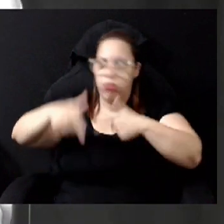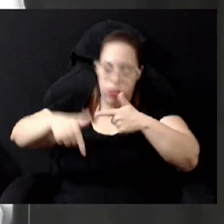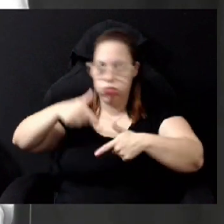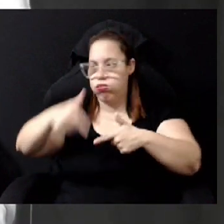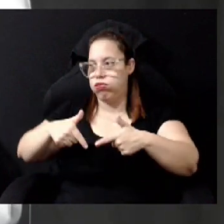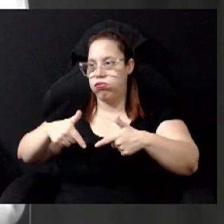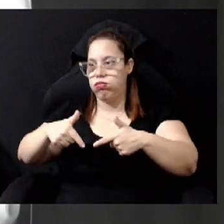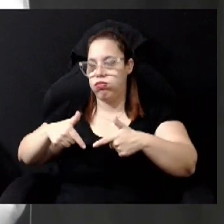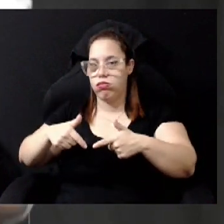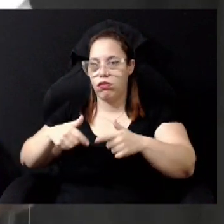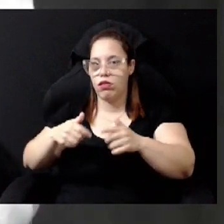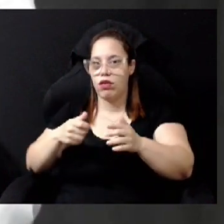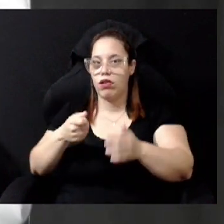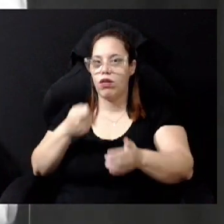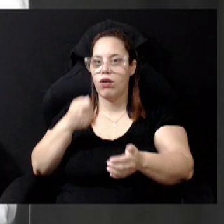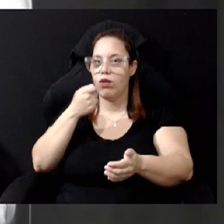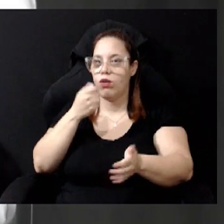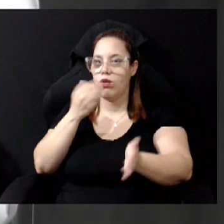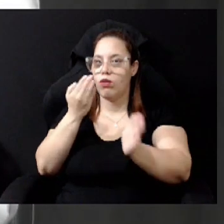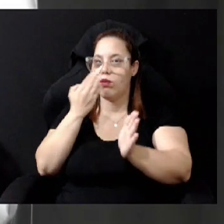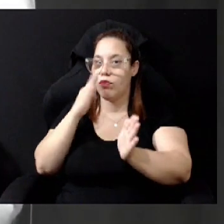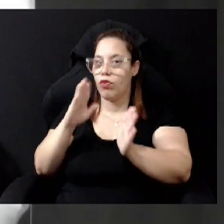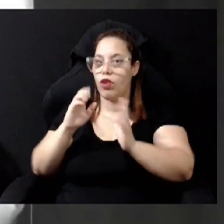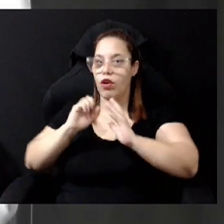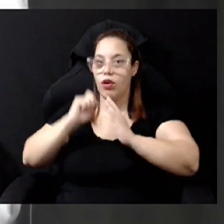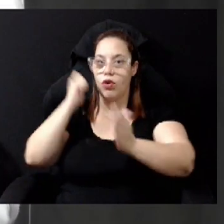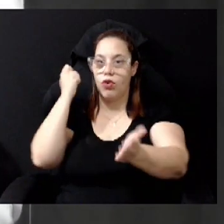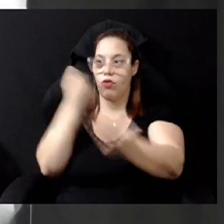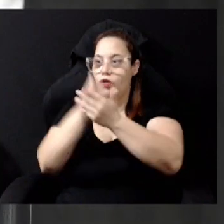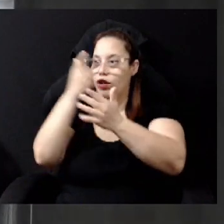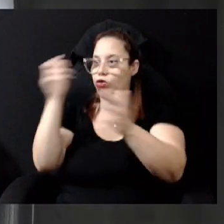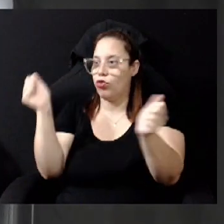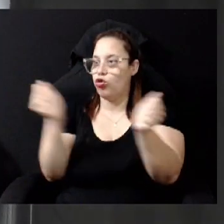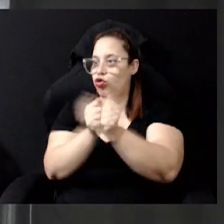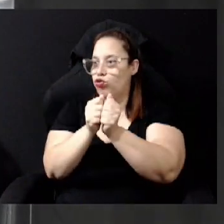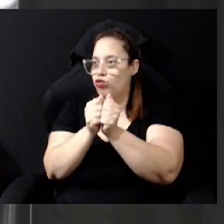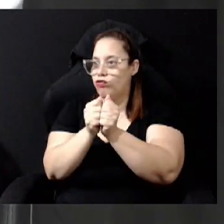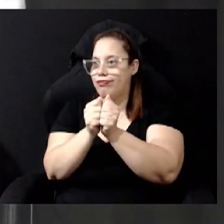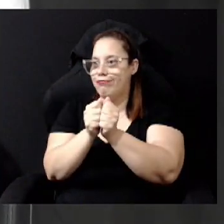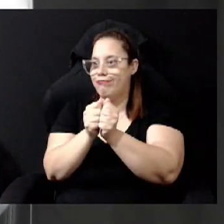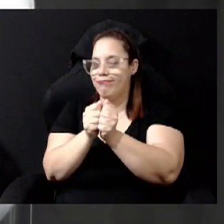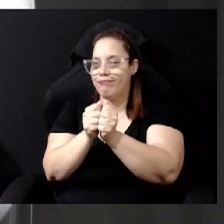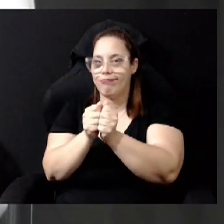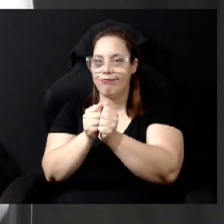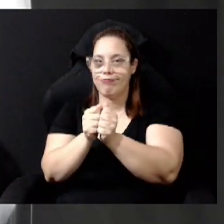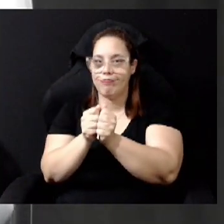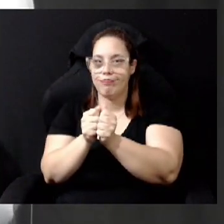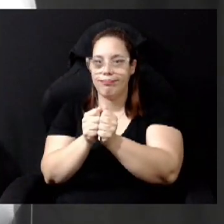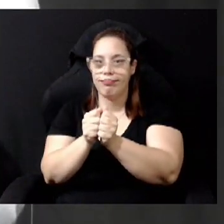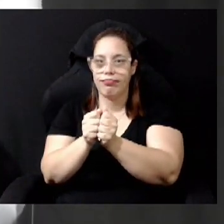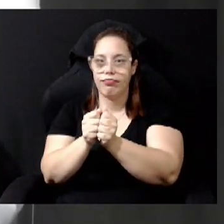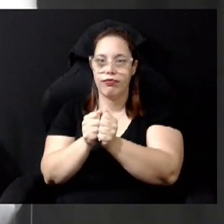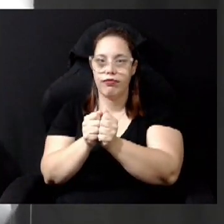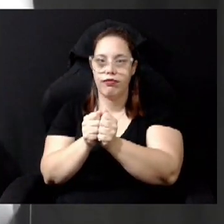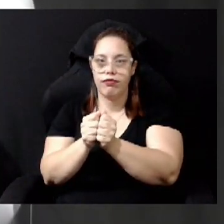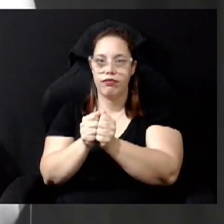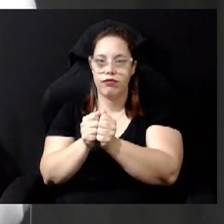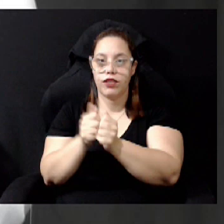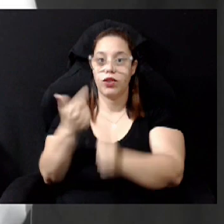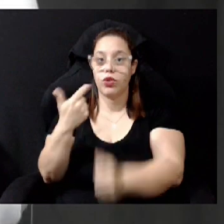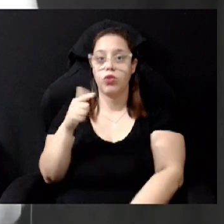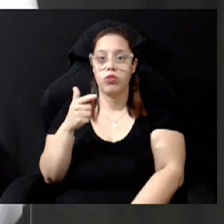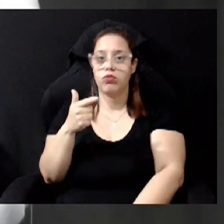de vender as farmácias. Eu vendi todas de uma vez, vendi todas as farmácias de uma vez e não tinha mais. Eu tenho